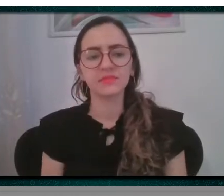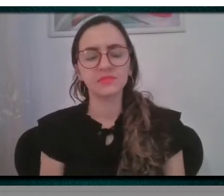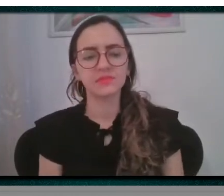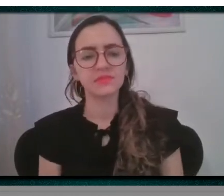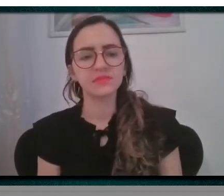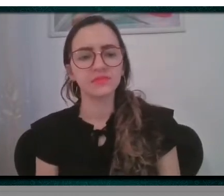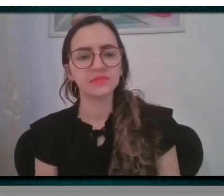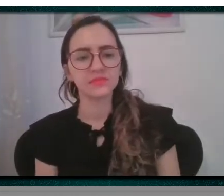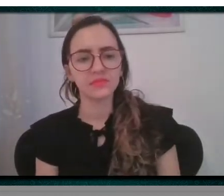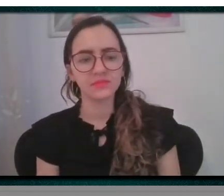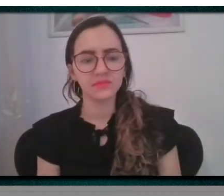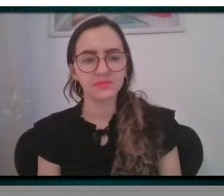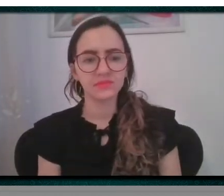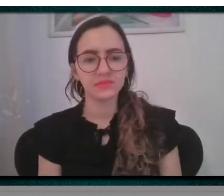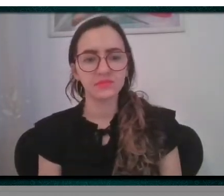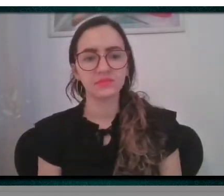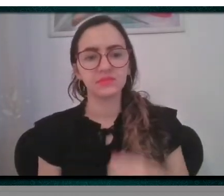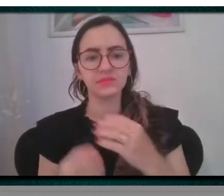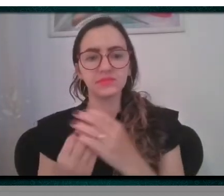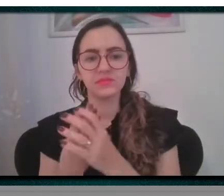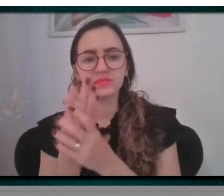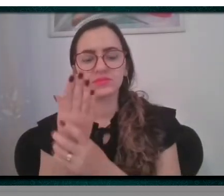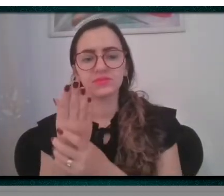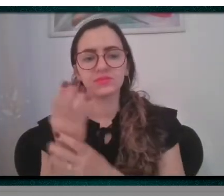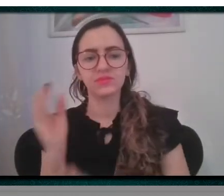um hidrônio